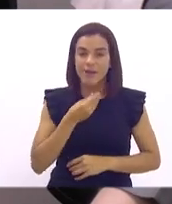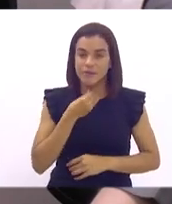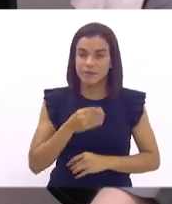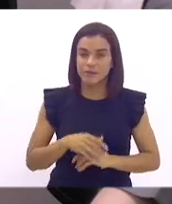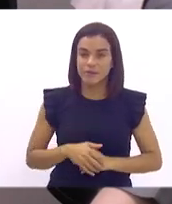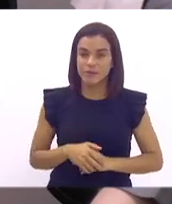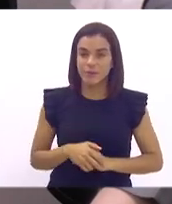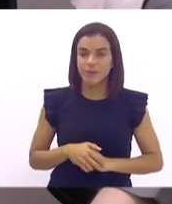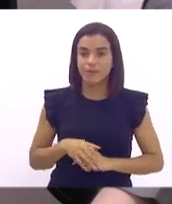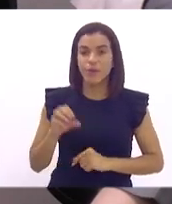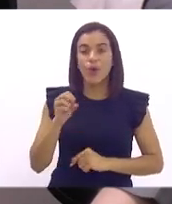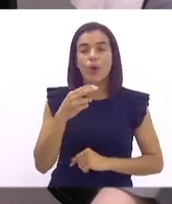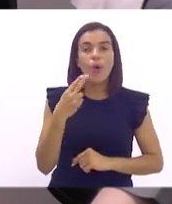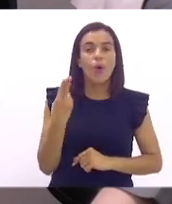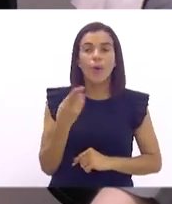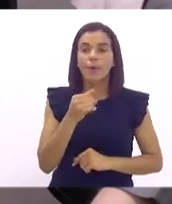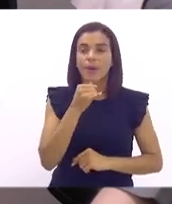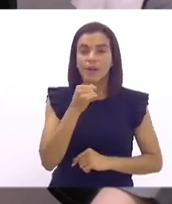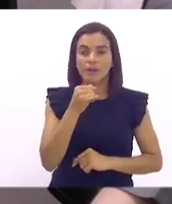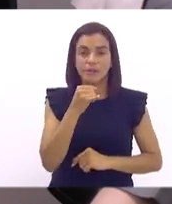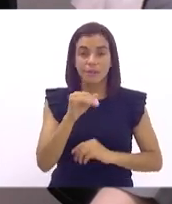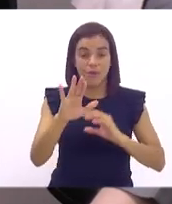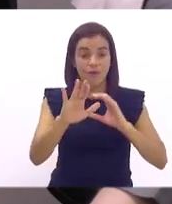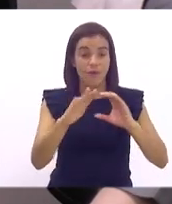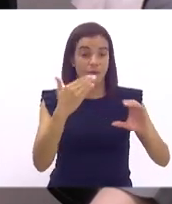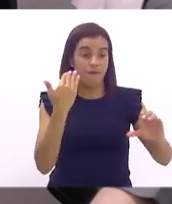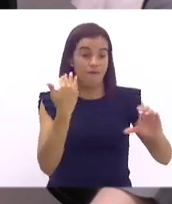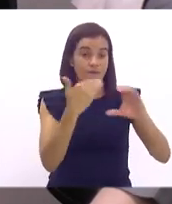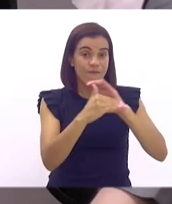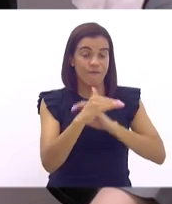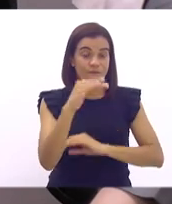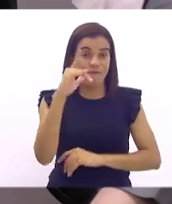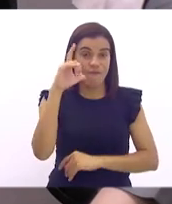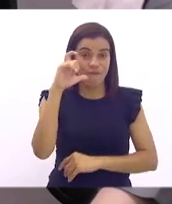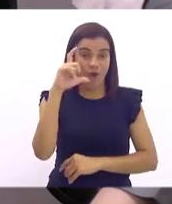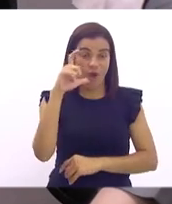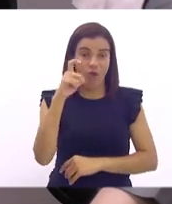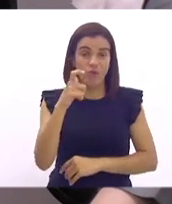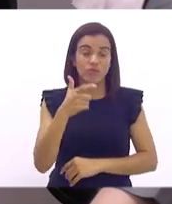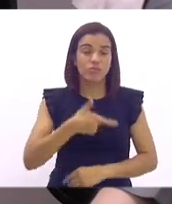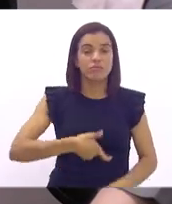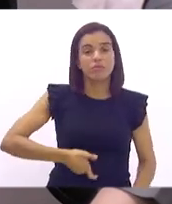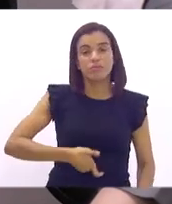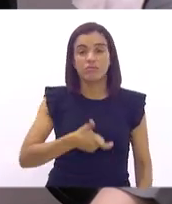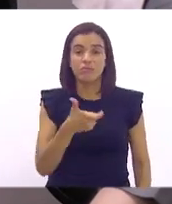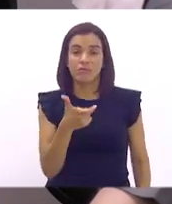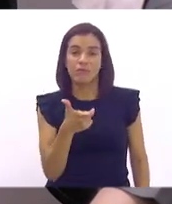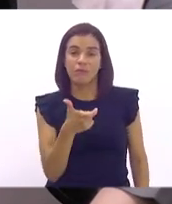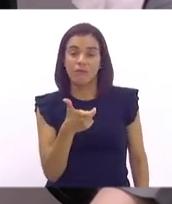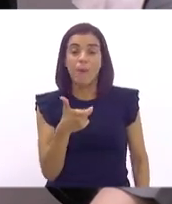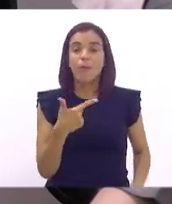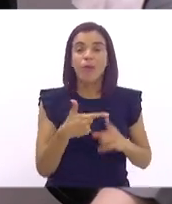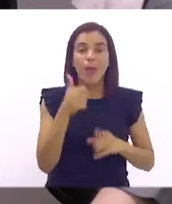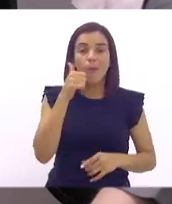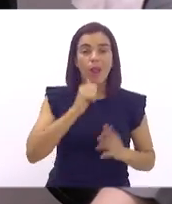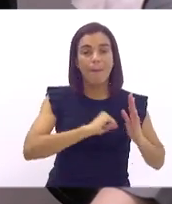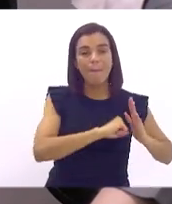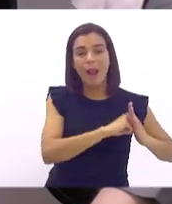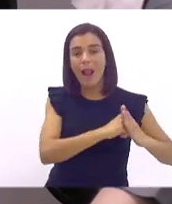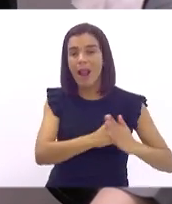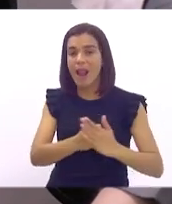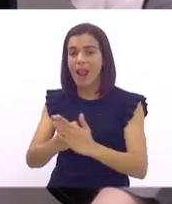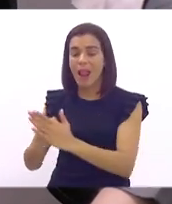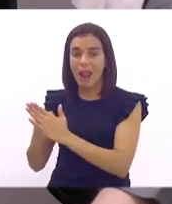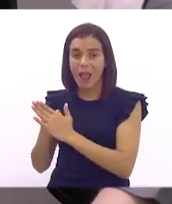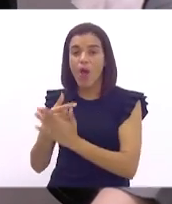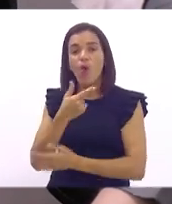Ou mandar a foto de uma arma para o filho, porque ele está bloqueado em todos os acessos, todos